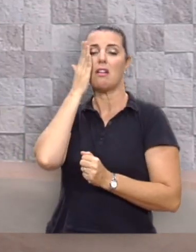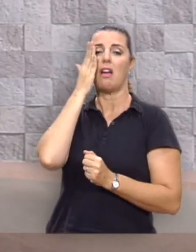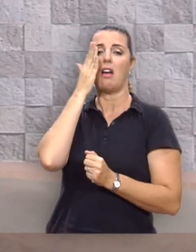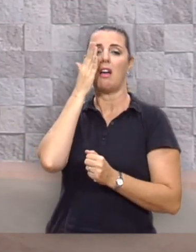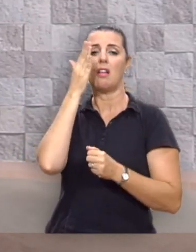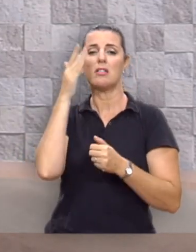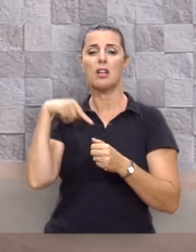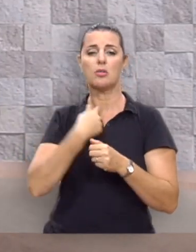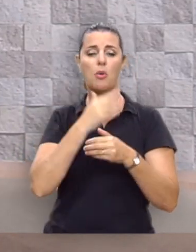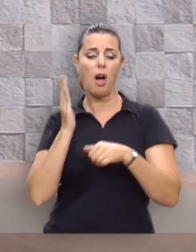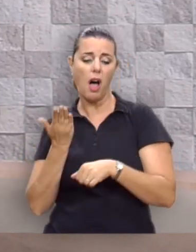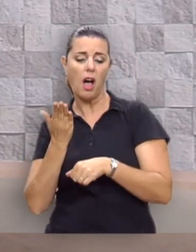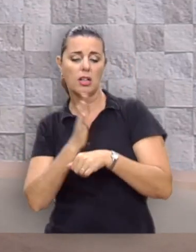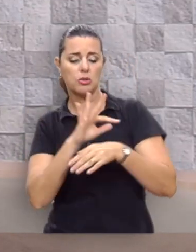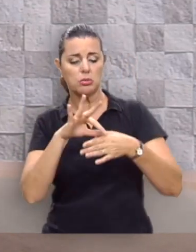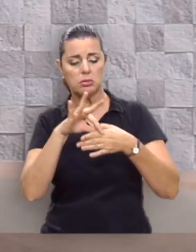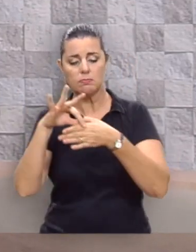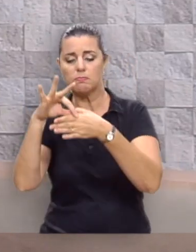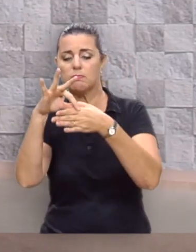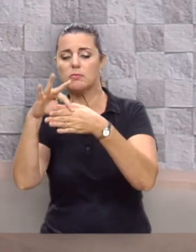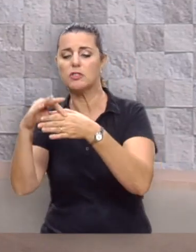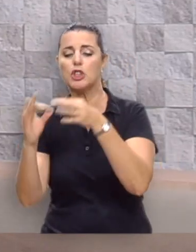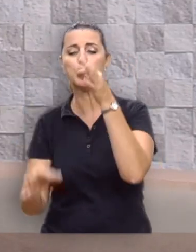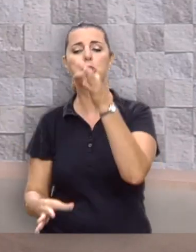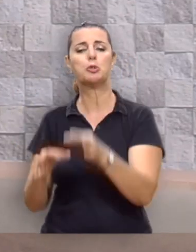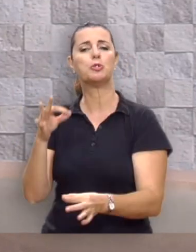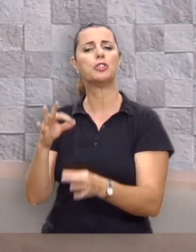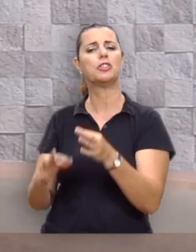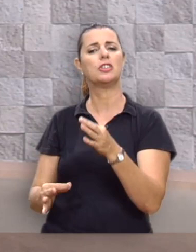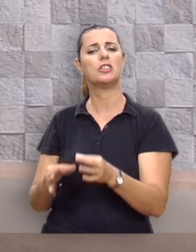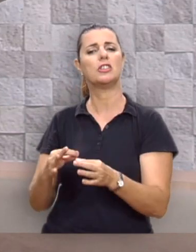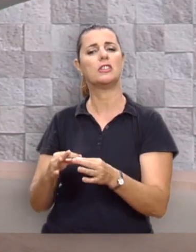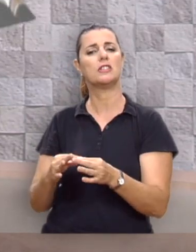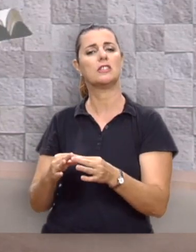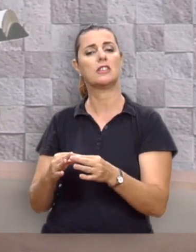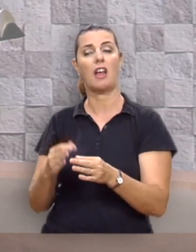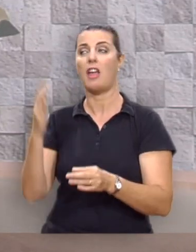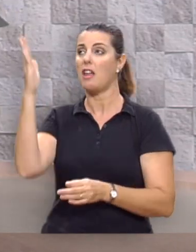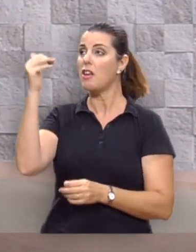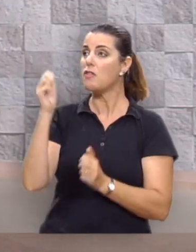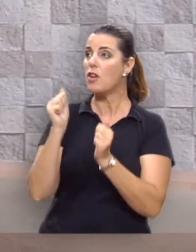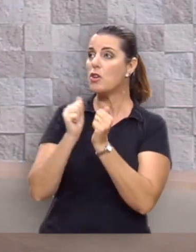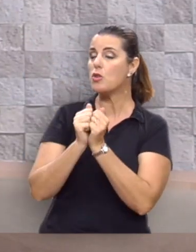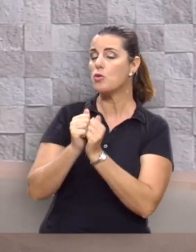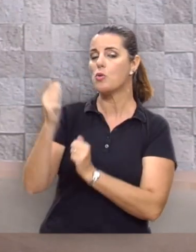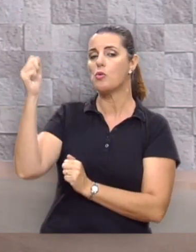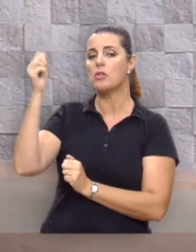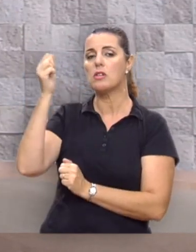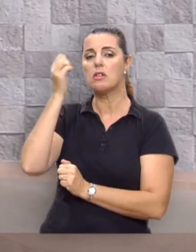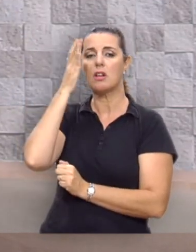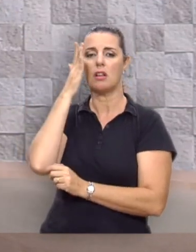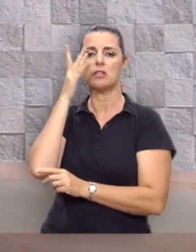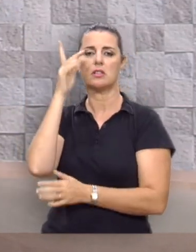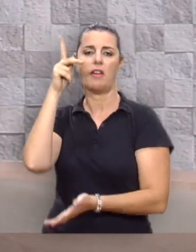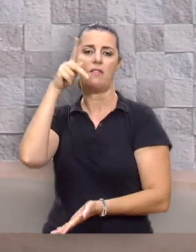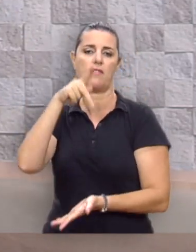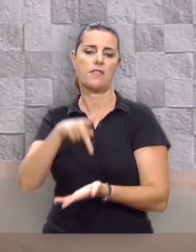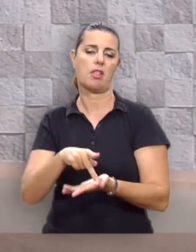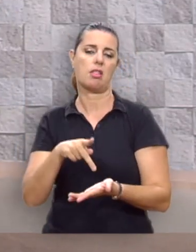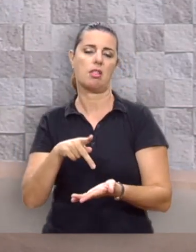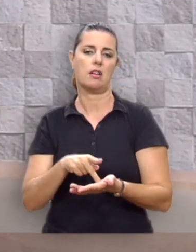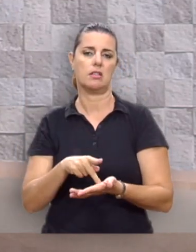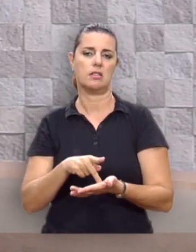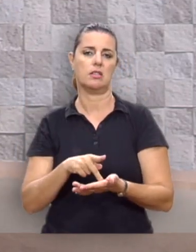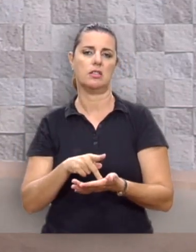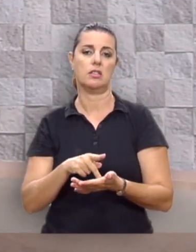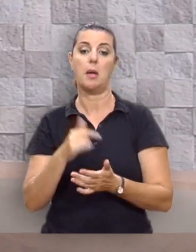encaminha pelas veredas da justiça, porque também ele veio até nós cheio de graça e verdade. Ao mesmo